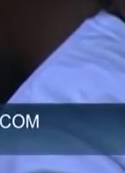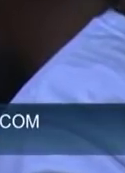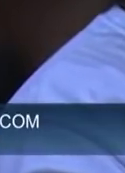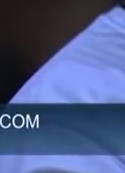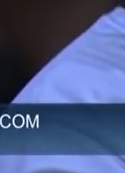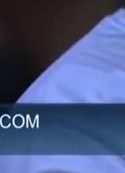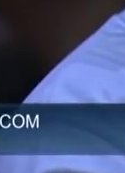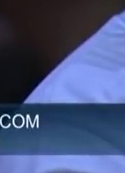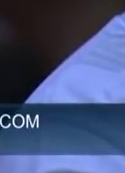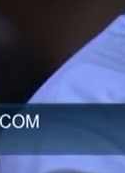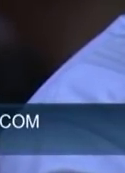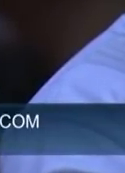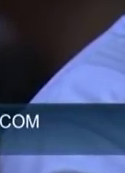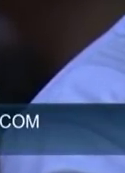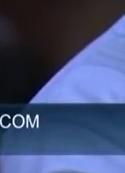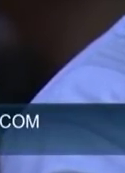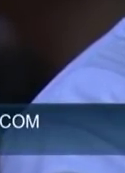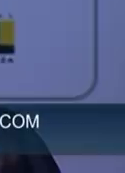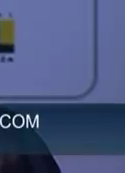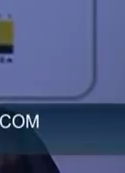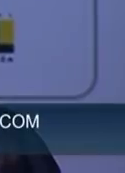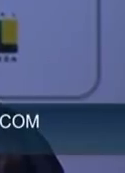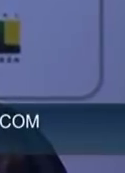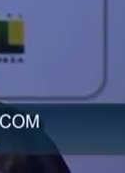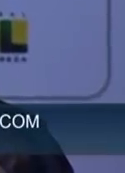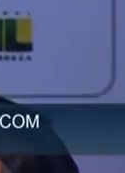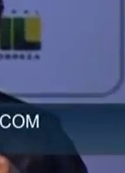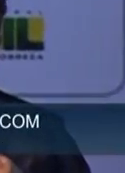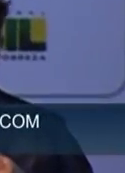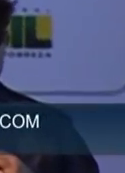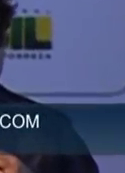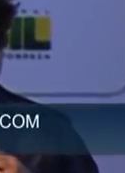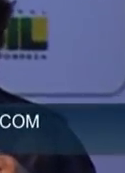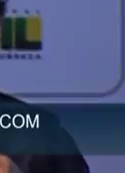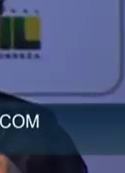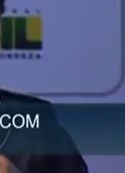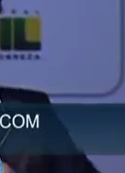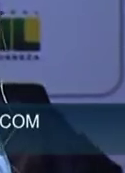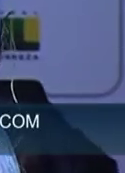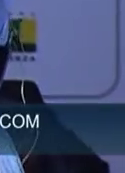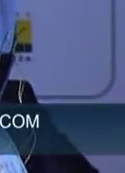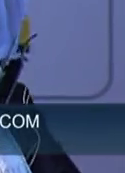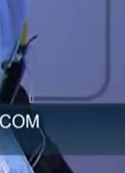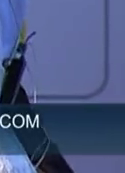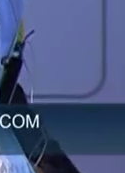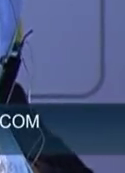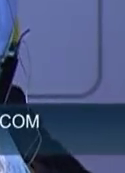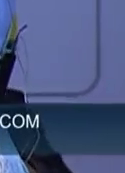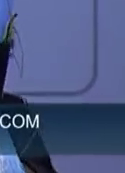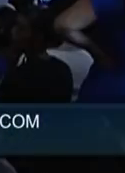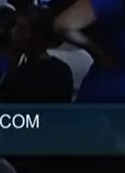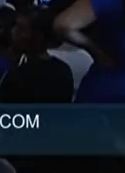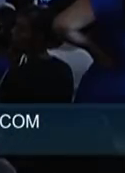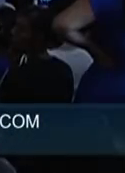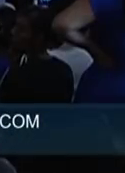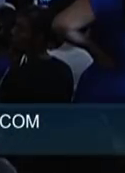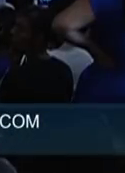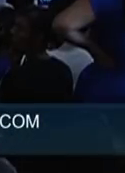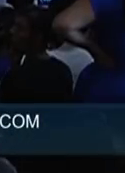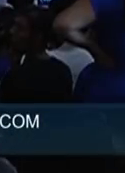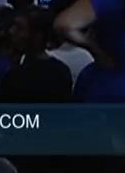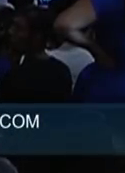demonstram que os resíduos têm valor econômico e que o retorno da parcela do lixo que é reciclável para a